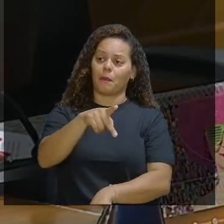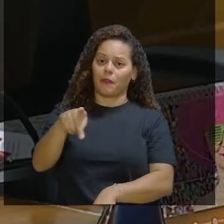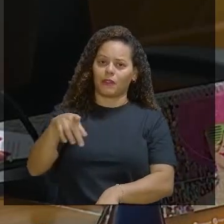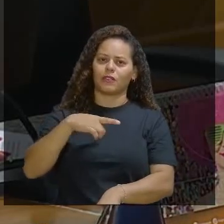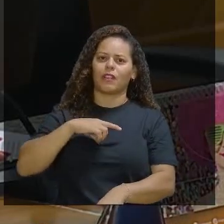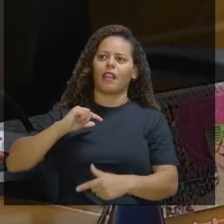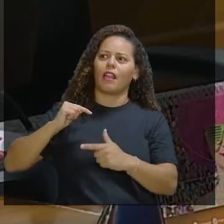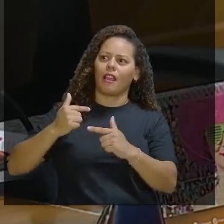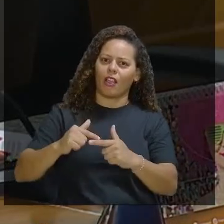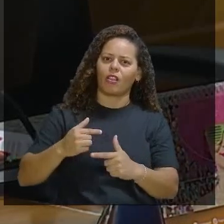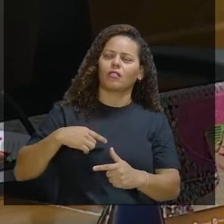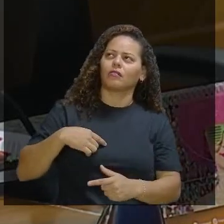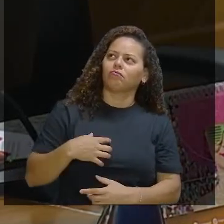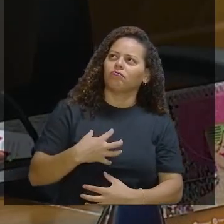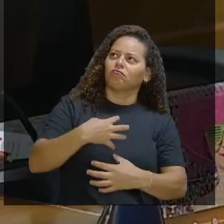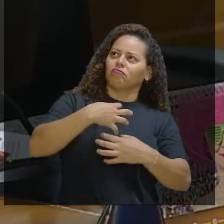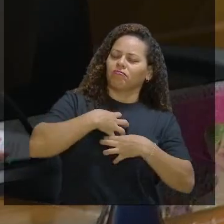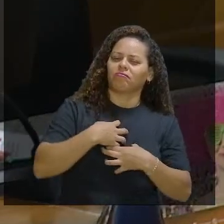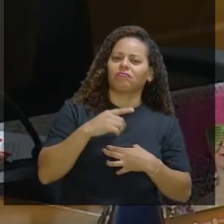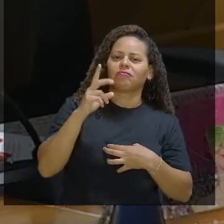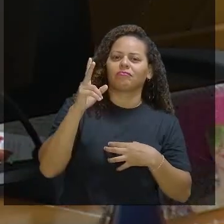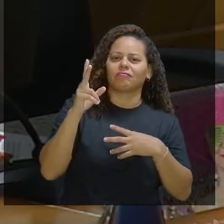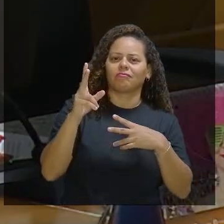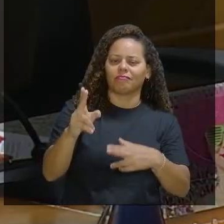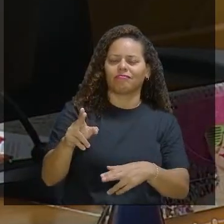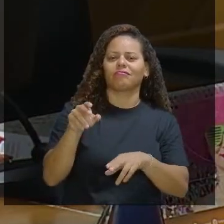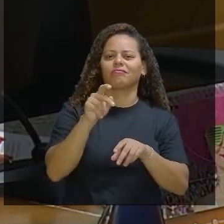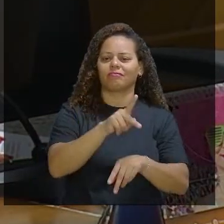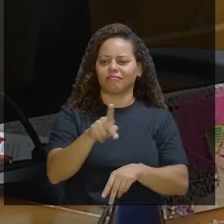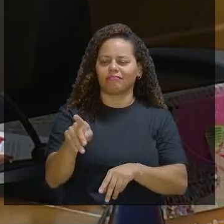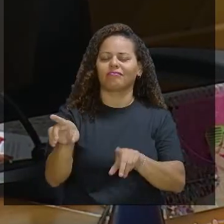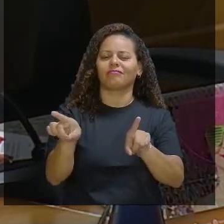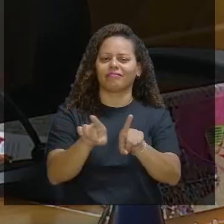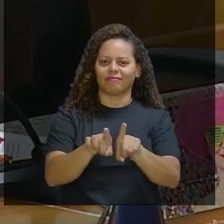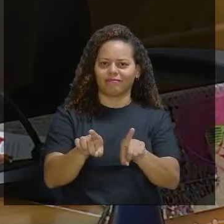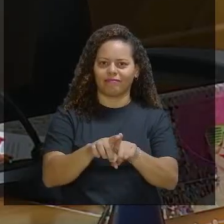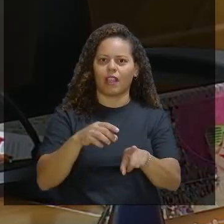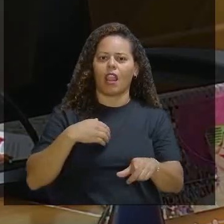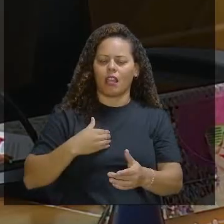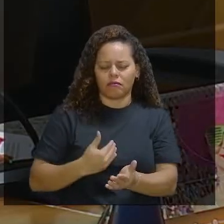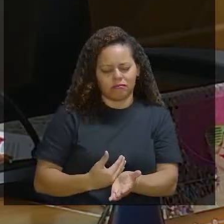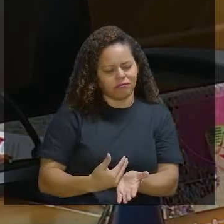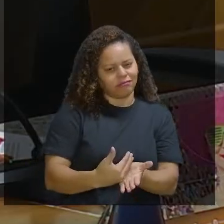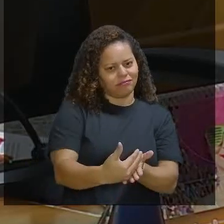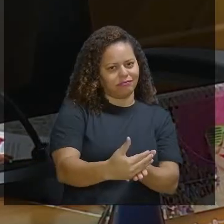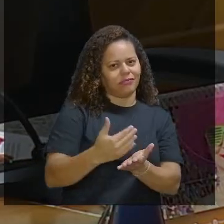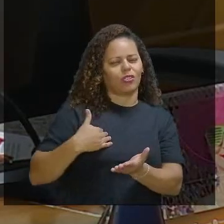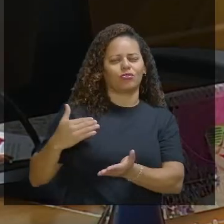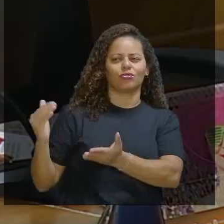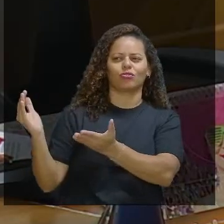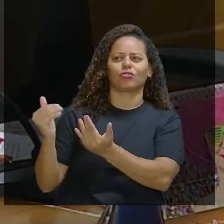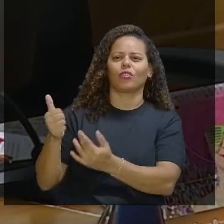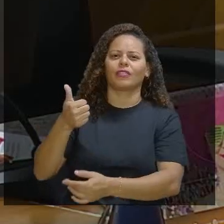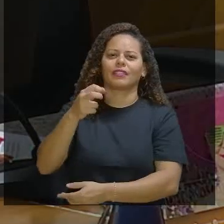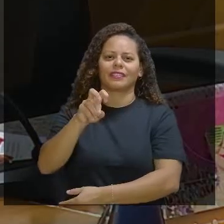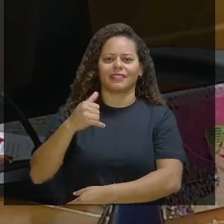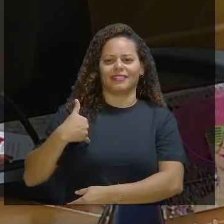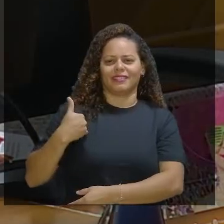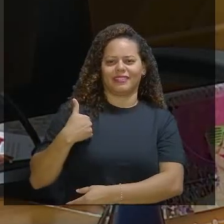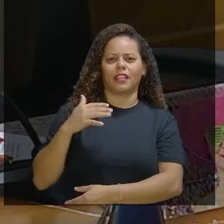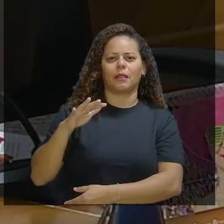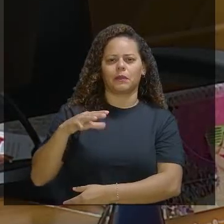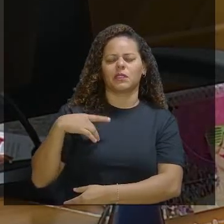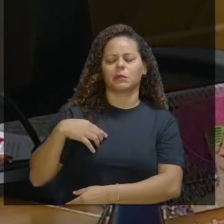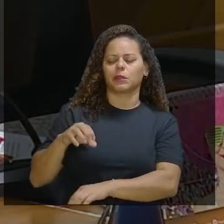herdou a vocação para o ensino. Iniciou sua atuação ainda jovem, aos 15 anos, trabalhando em